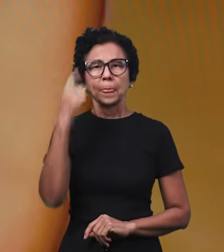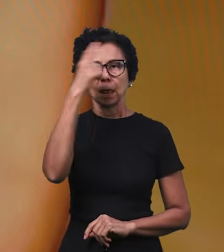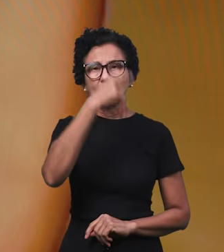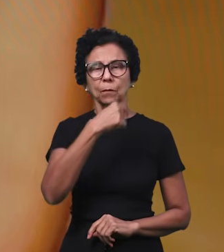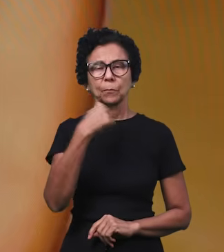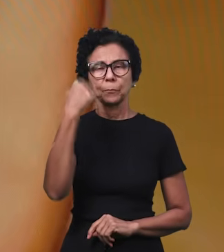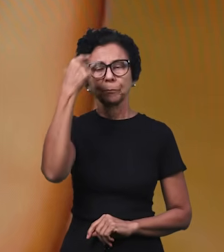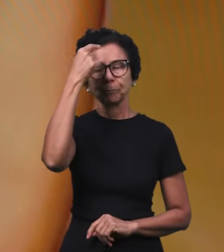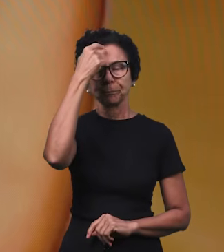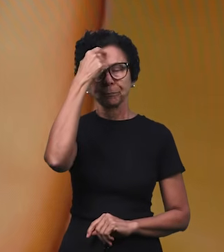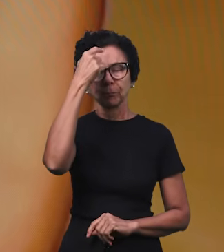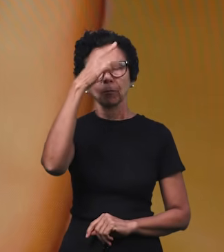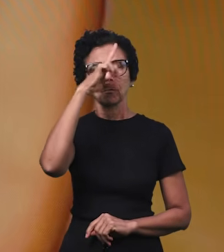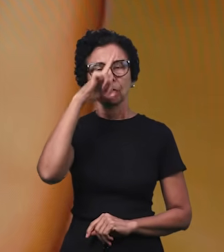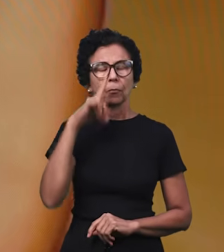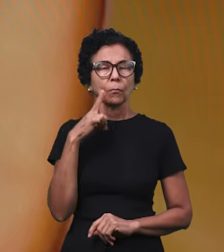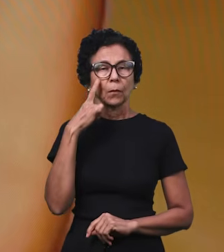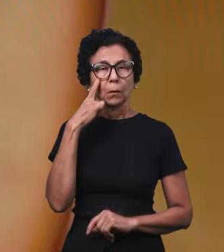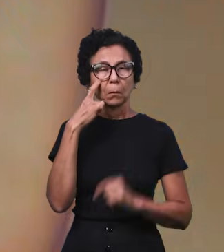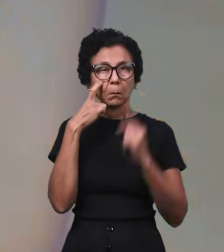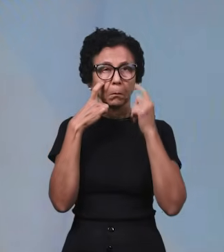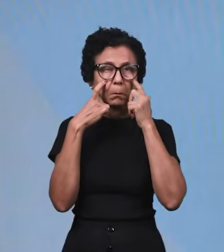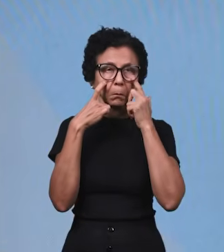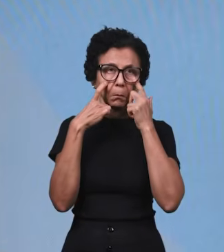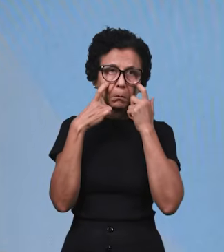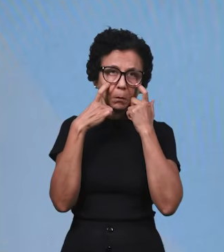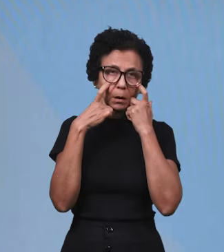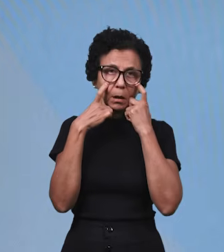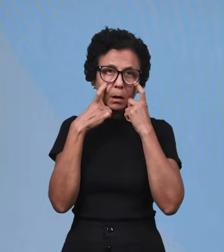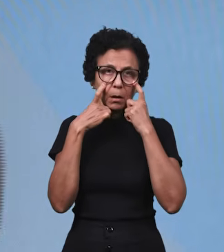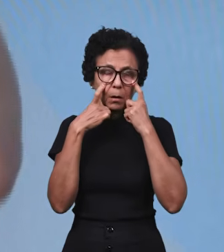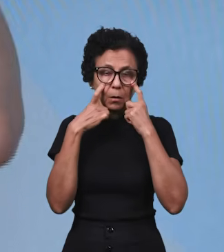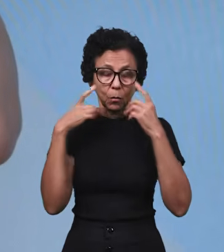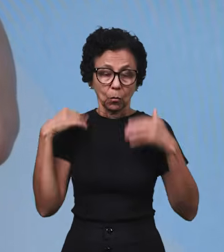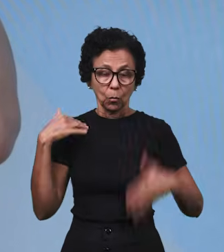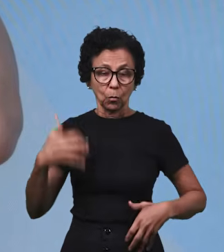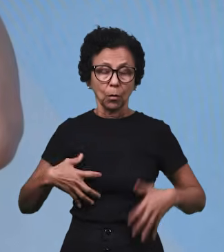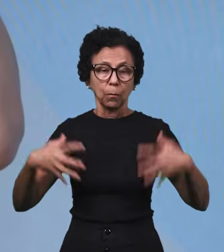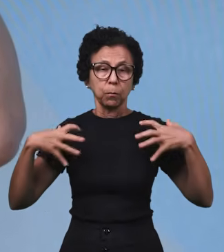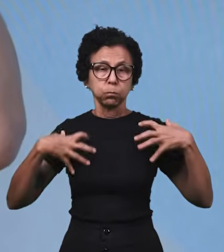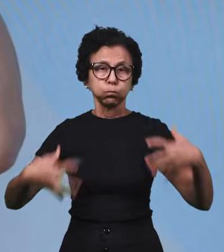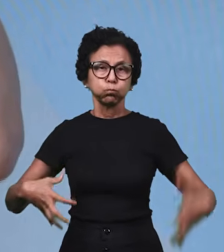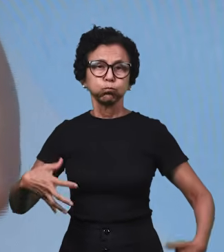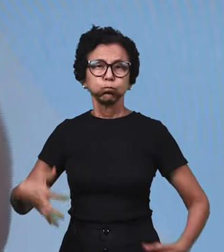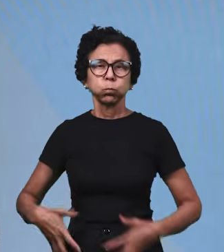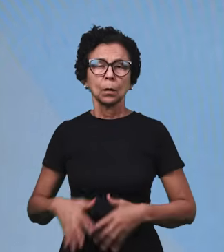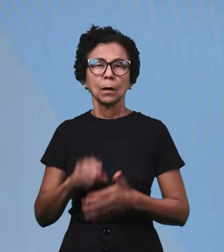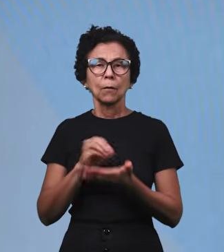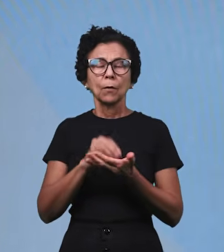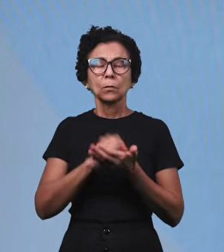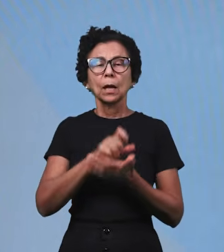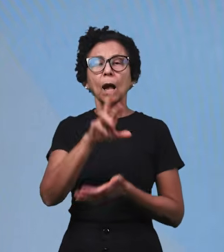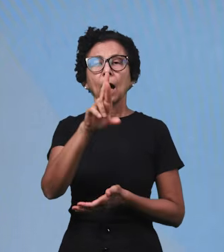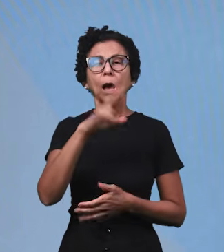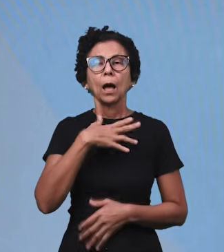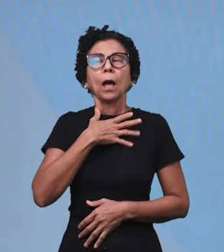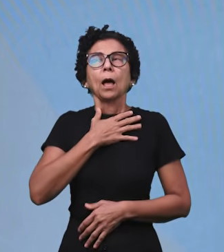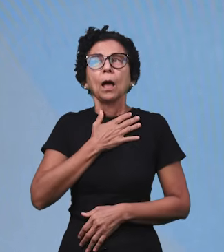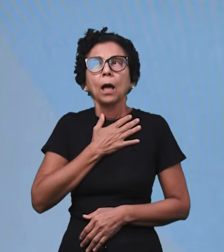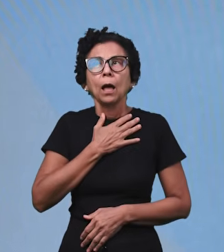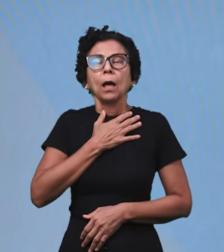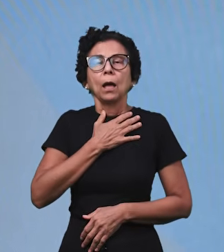que é quando fica muito inchado, com muito líquido, falta de ar, né? Sem conseguir respirar. Esses